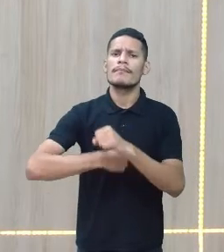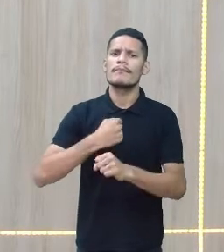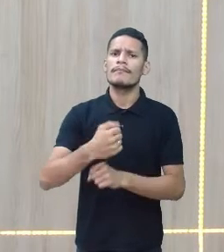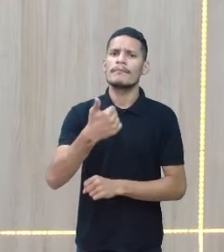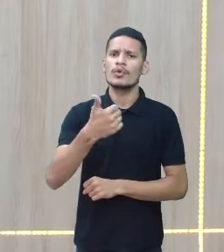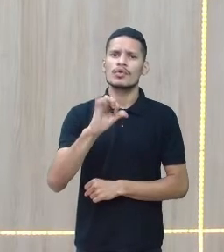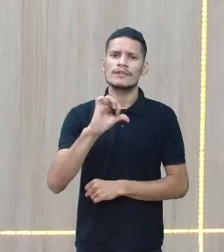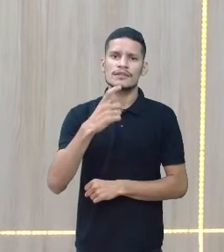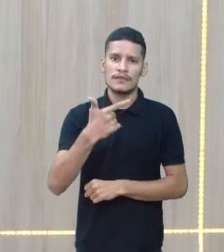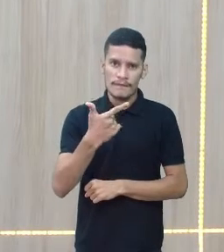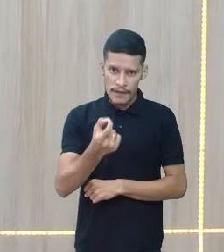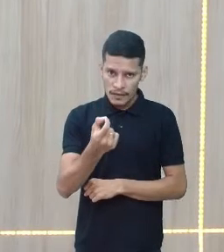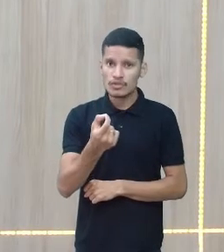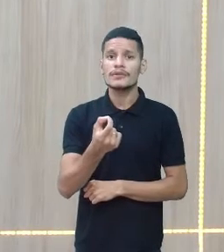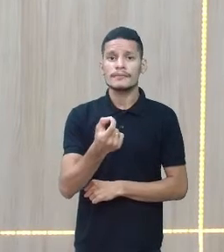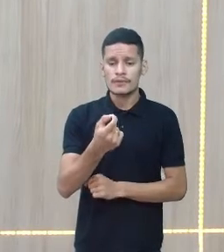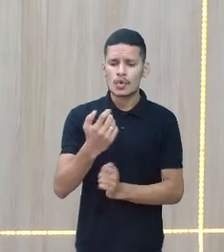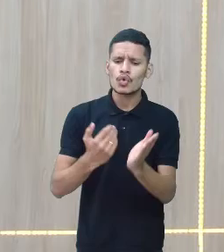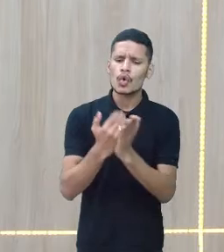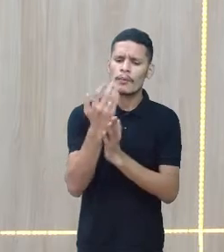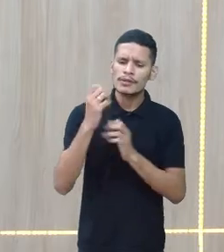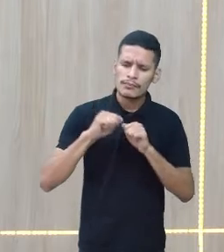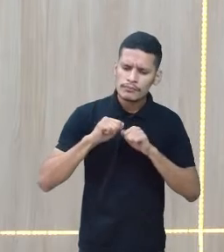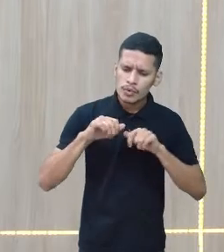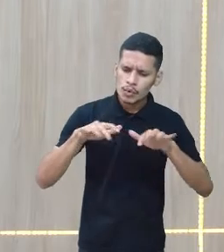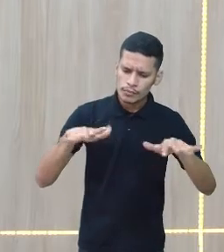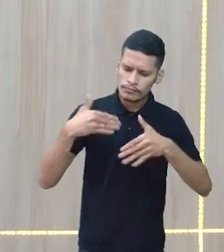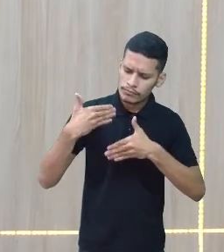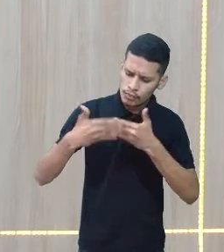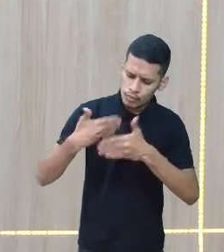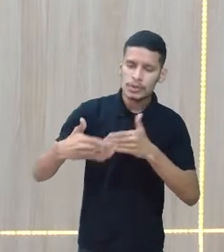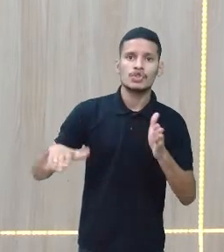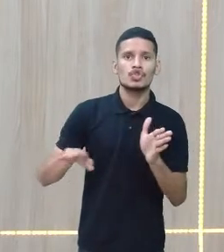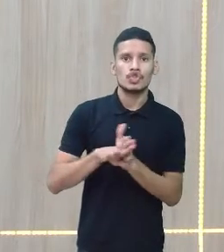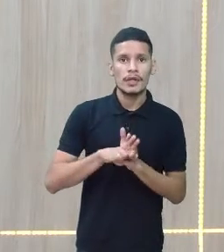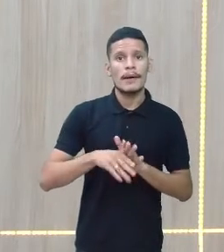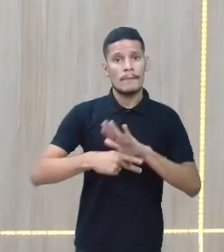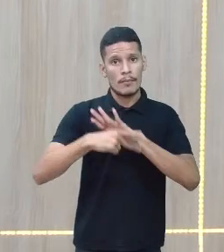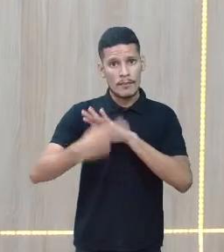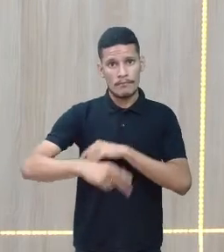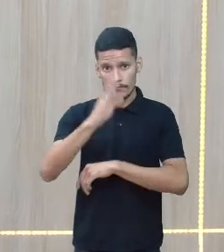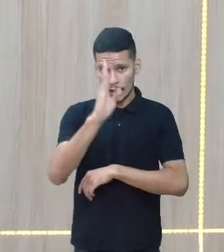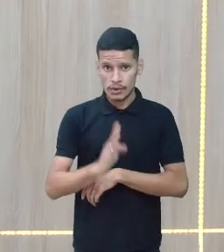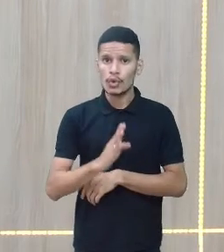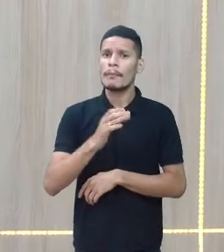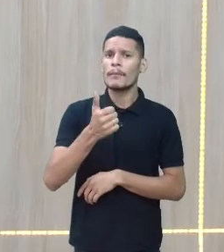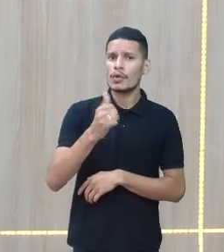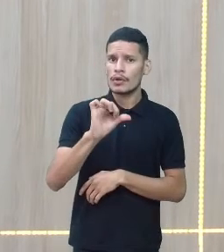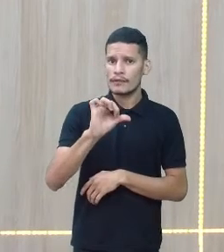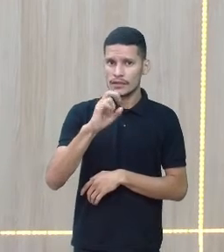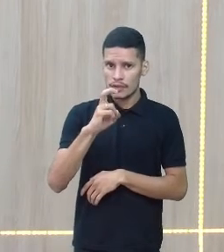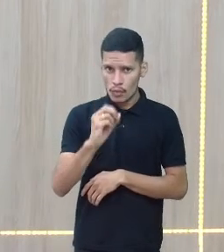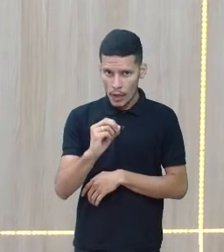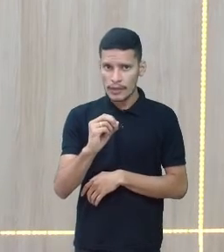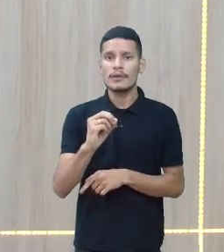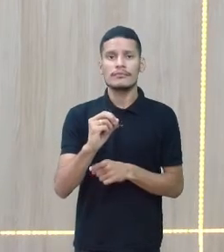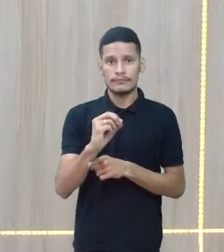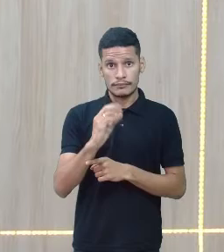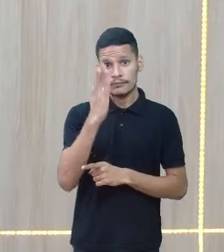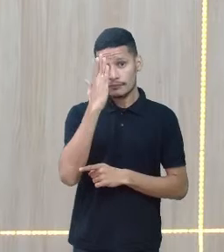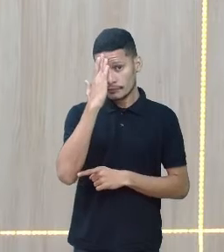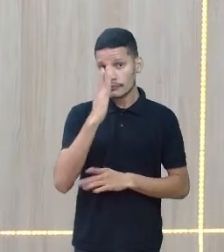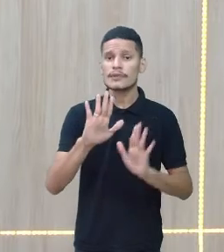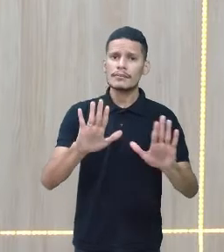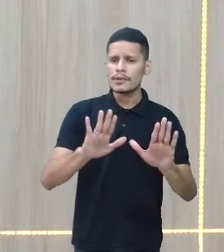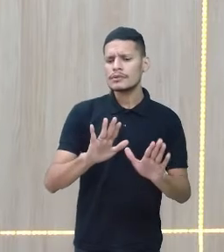viu, e aí ele vai começando a se desenvolver, chega no Brasil na década de 50, né? E a partir daí, a